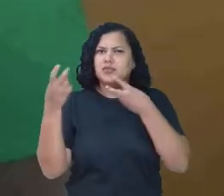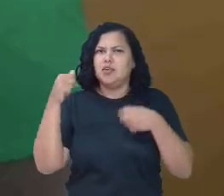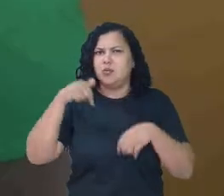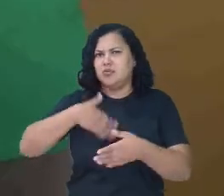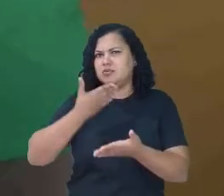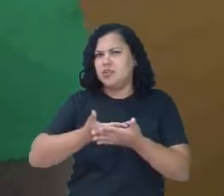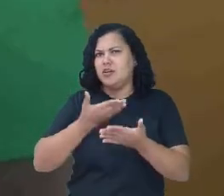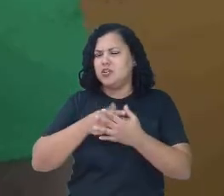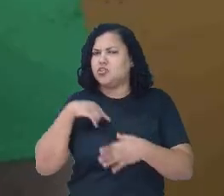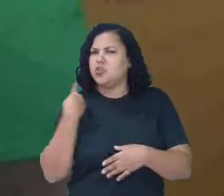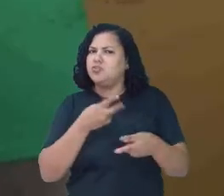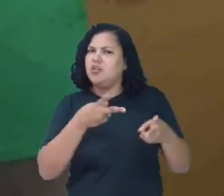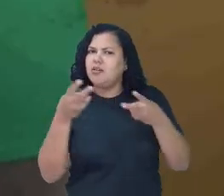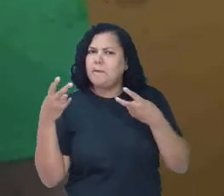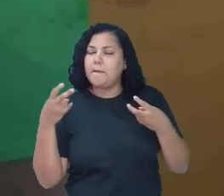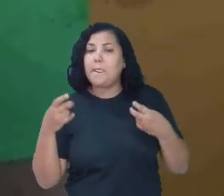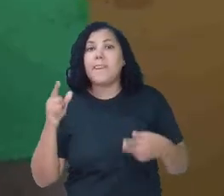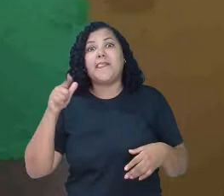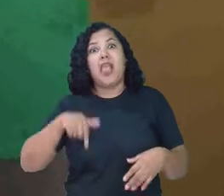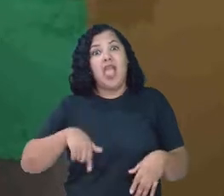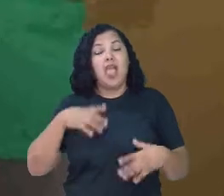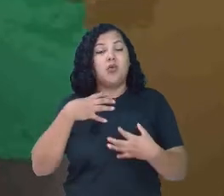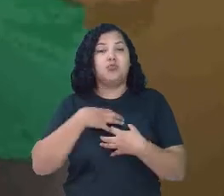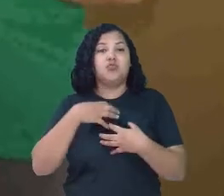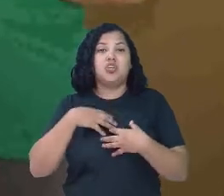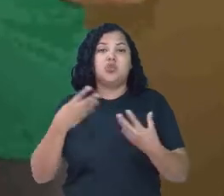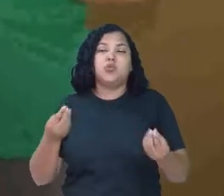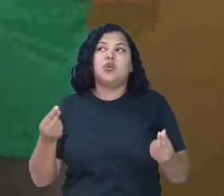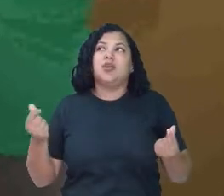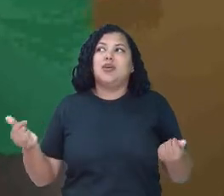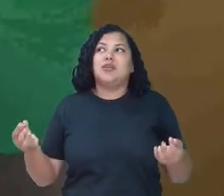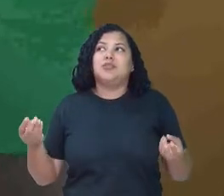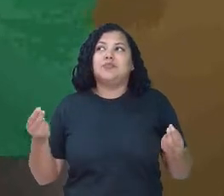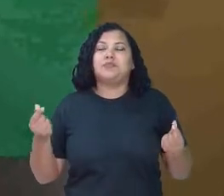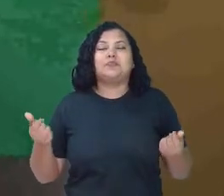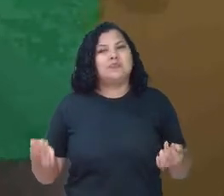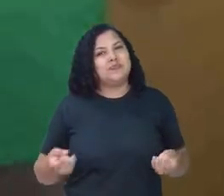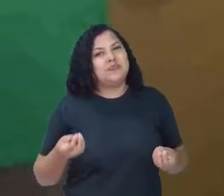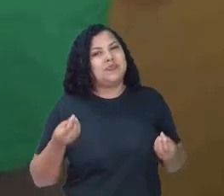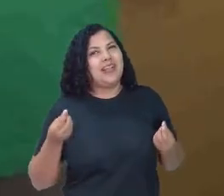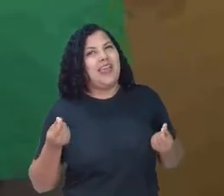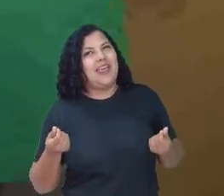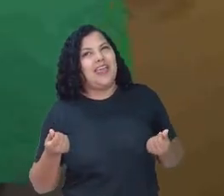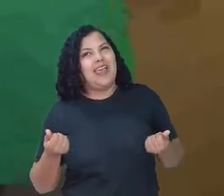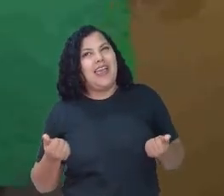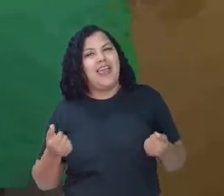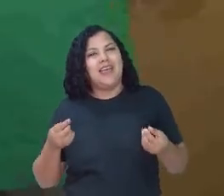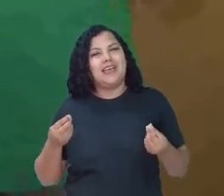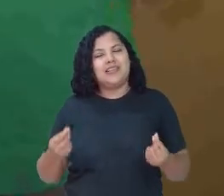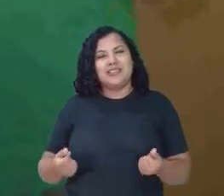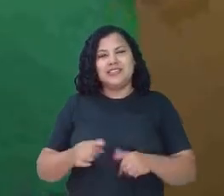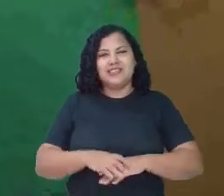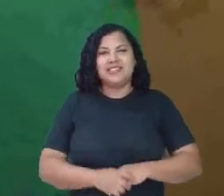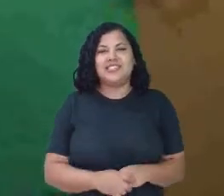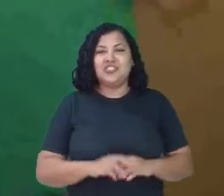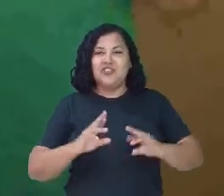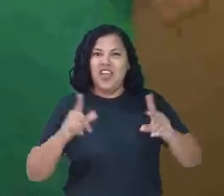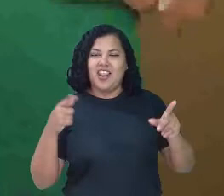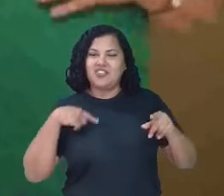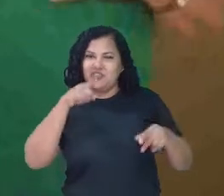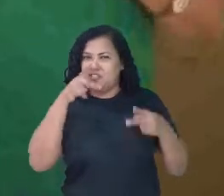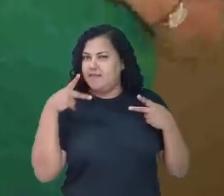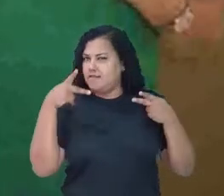está vendo aqui nessa visita, é uma forma aligeirada, né, Elida? É uma forma mais aligeirada. Vocês vindo ao